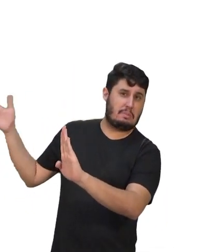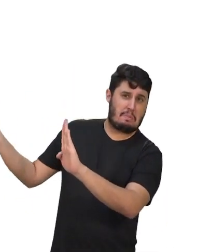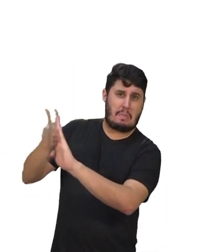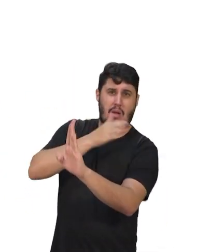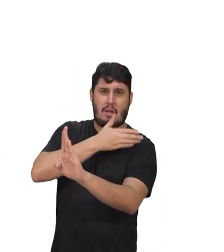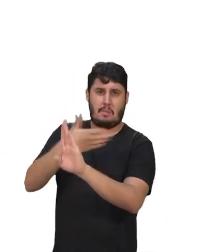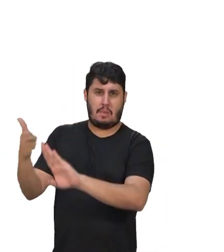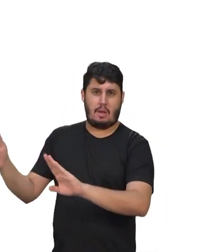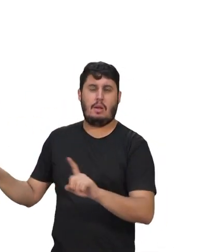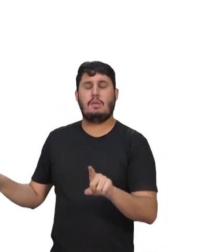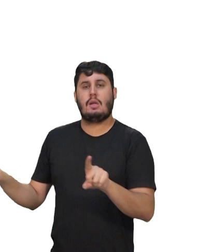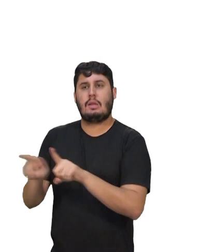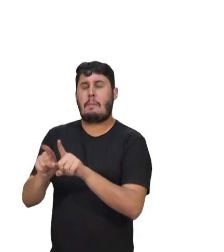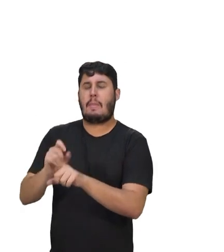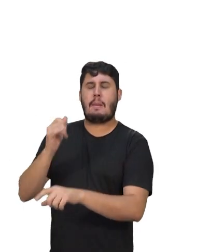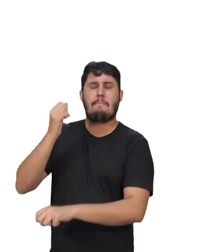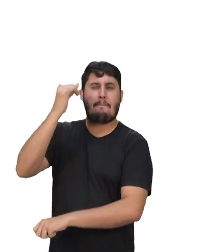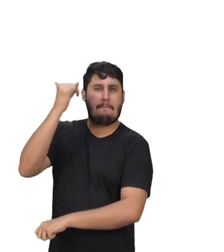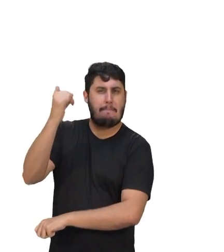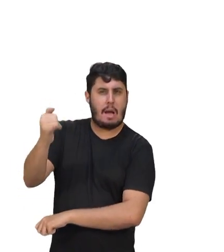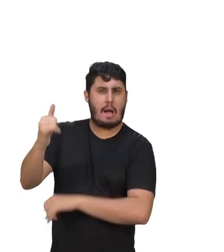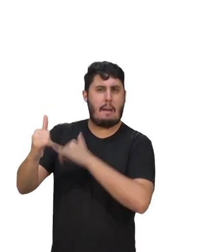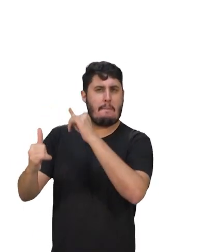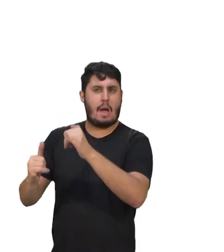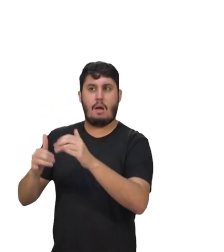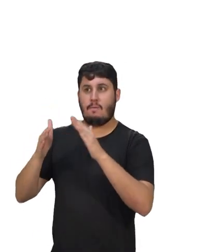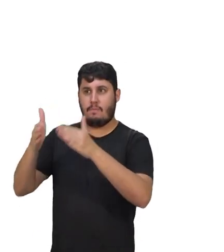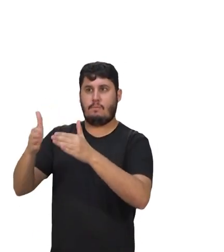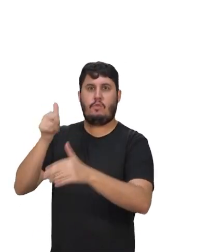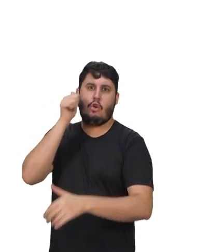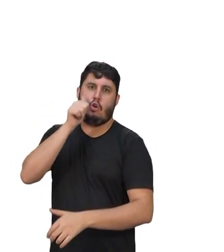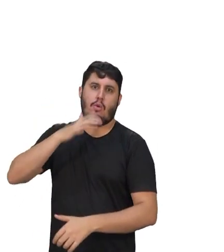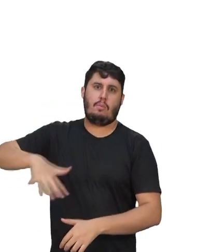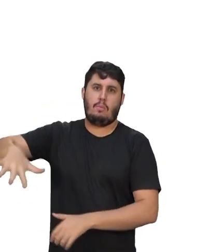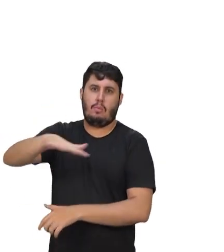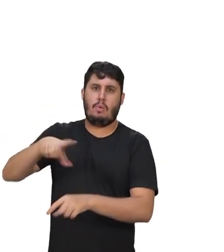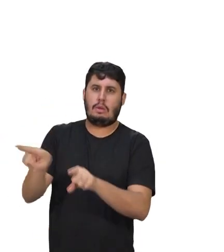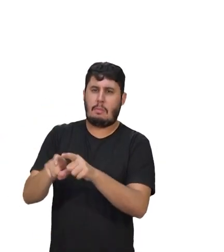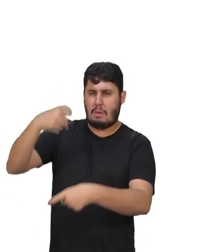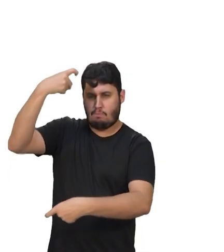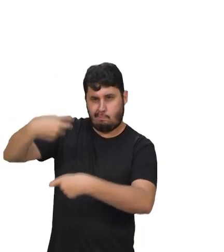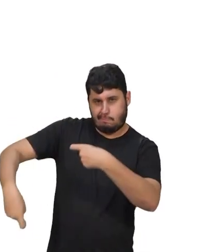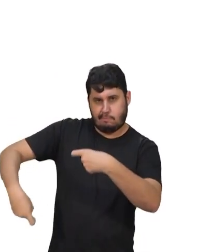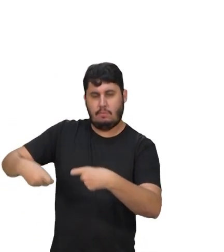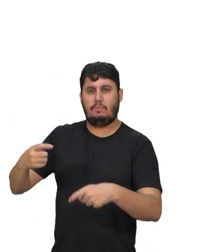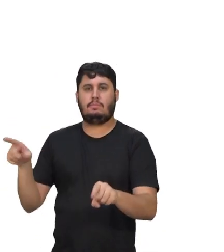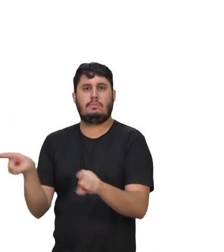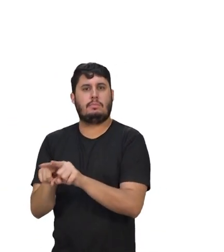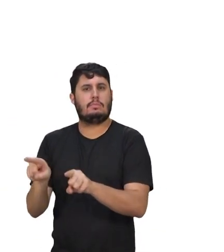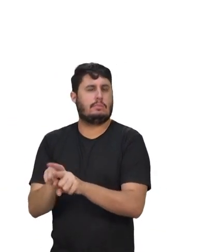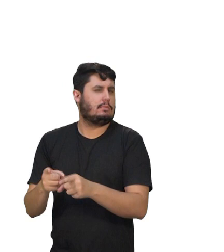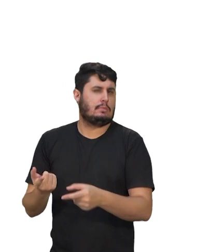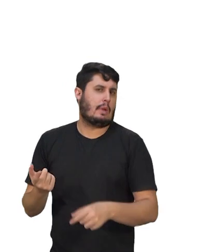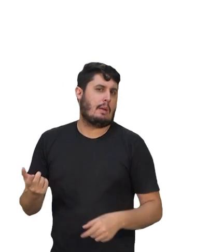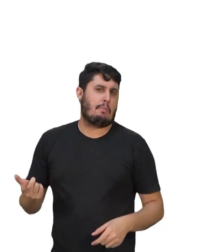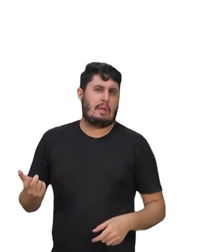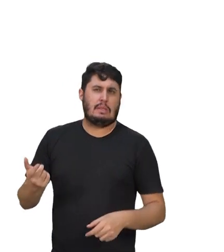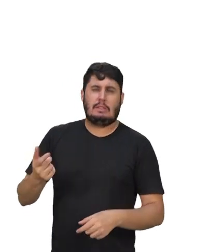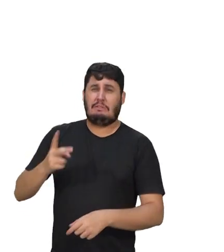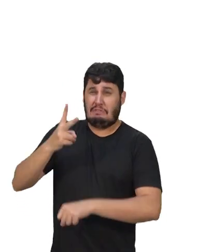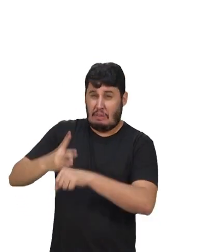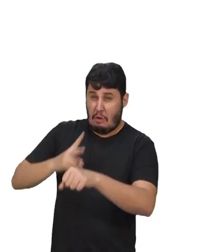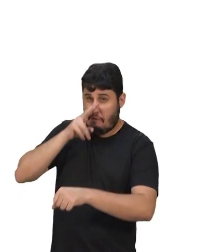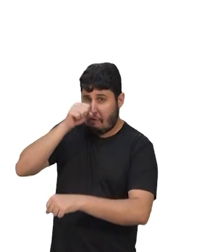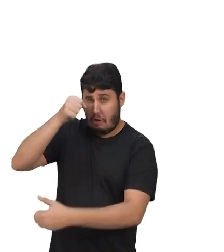Porrada, feminicídio. A gente tem também aqui assédio sexual, incesto, crueldade, ruptura